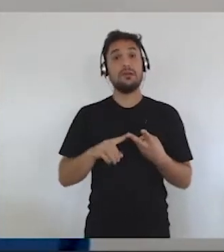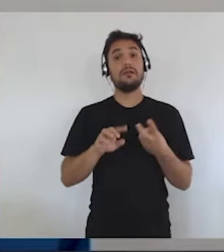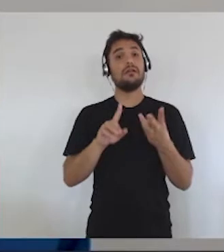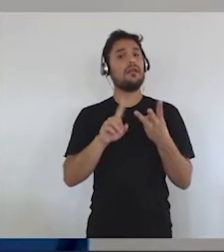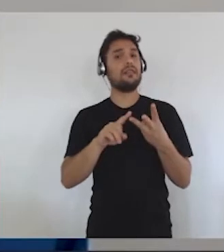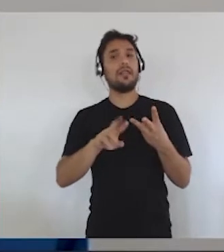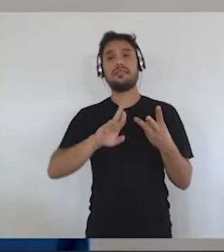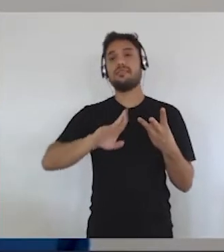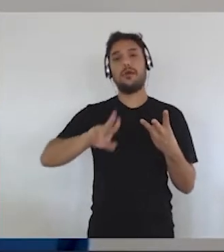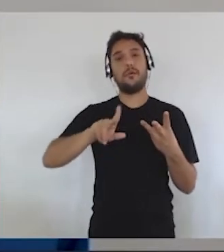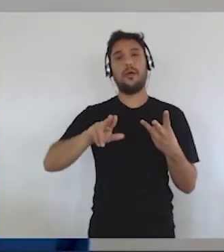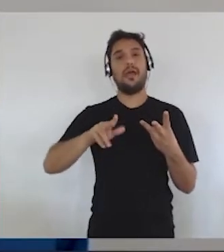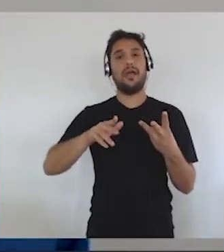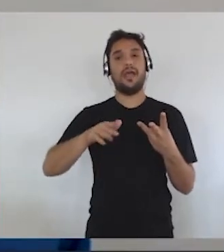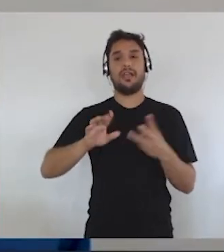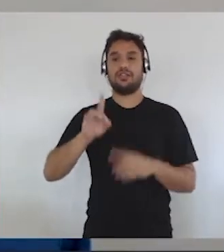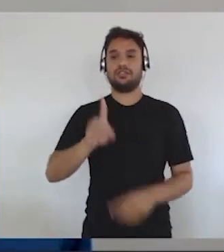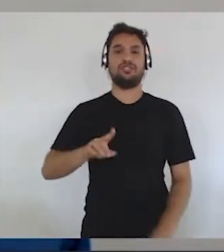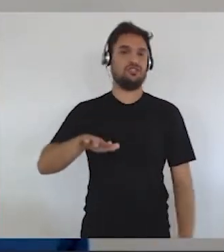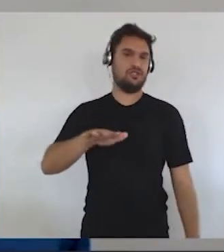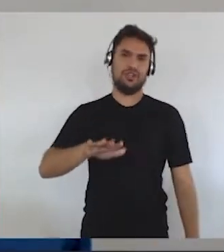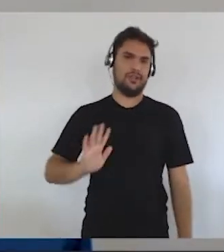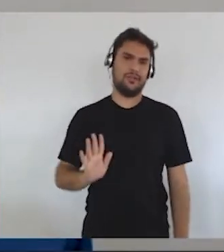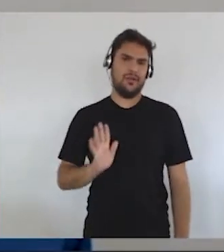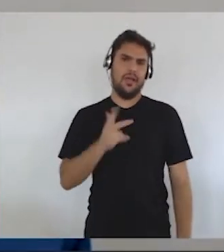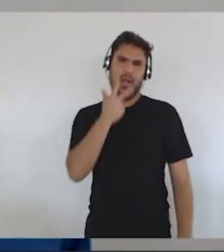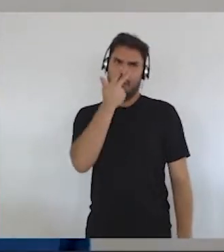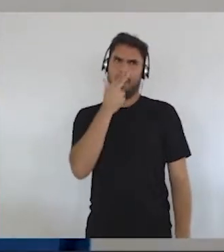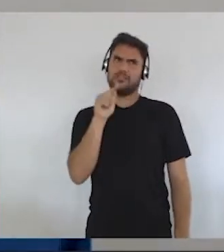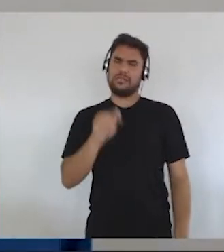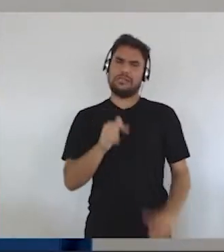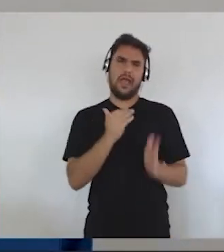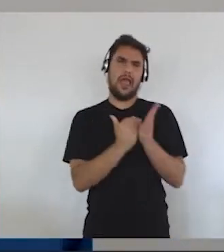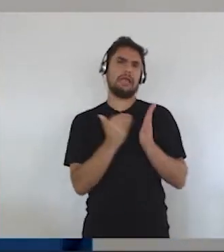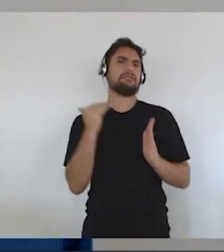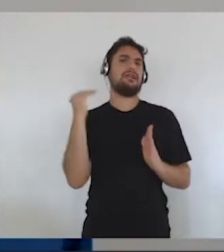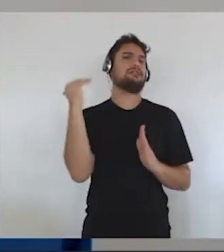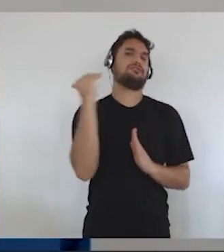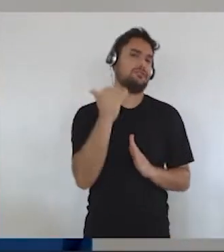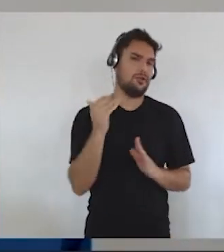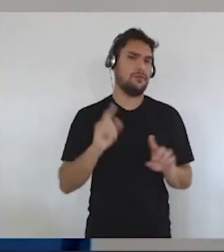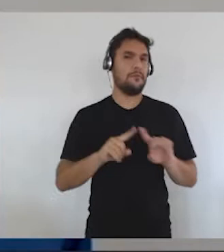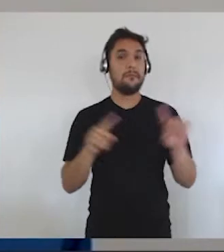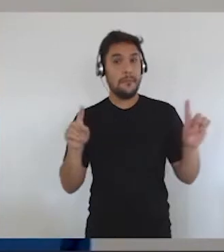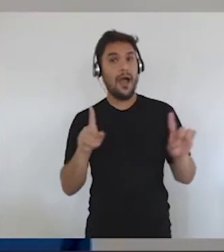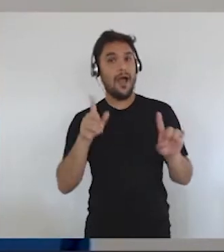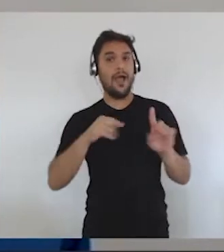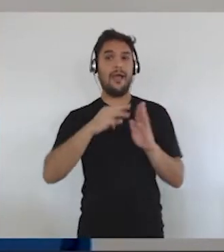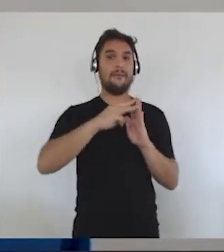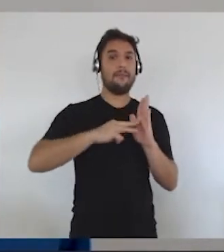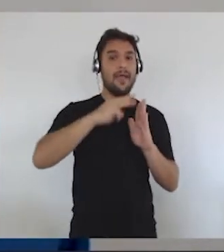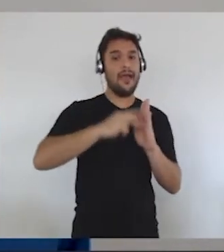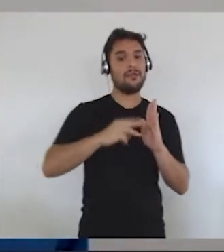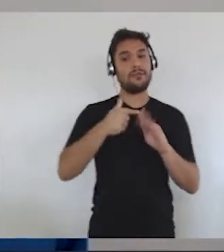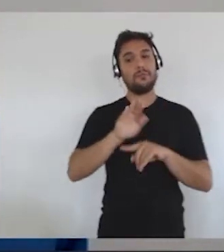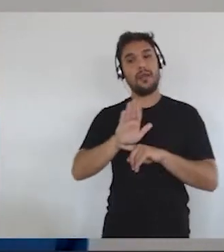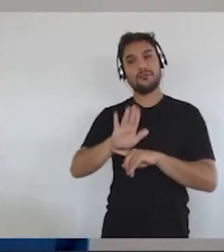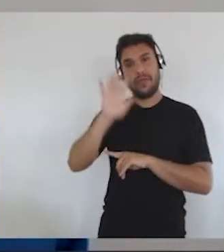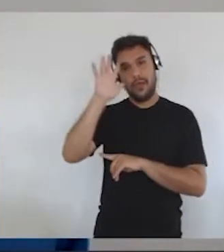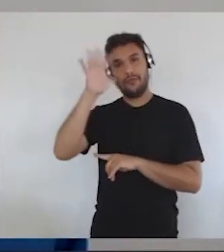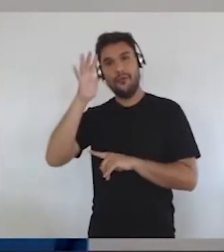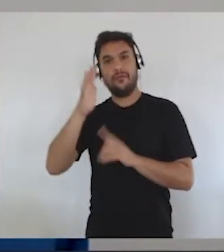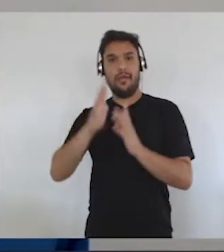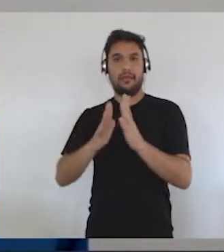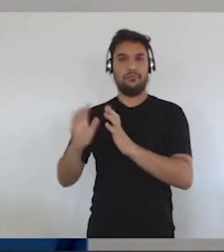seria propriamente um ramo do direito. Eu acho que isso é um pouco de exagero, apesar de ser um método para a solução de